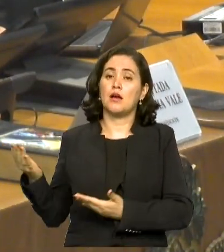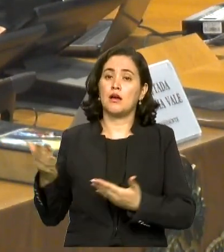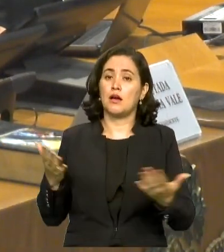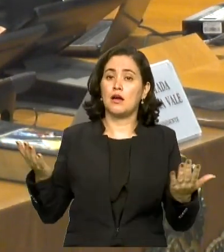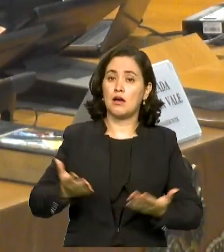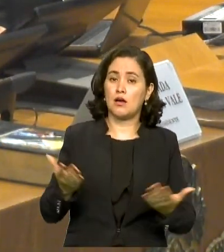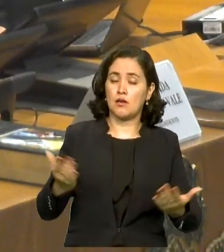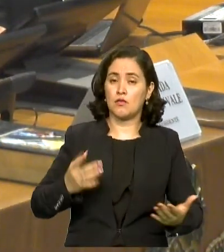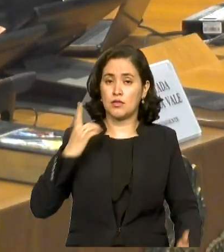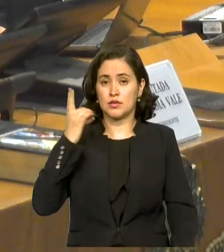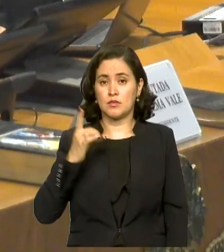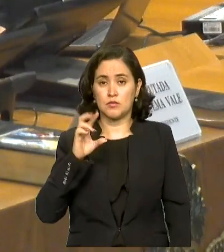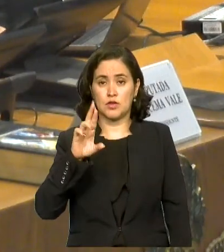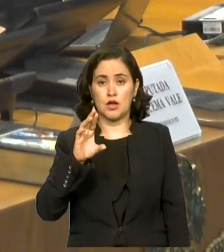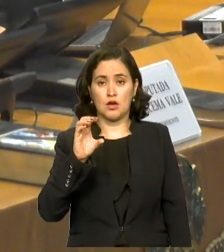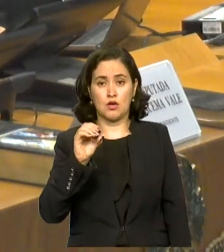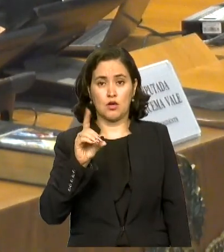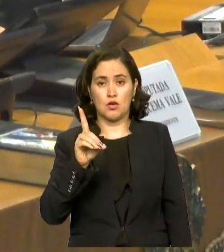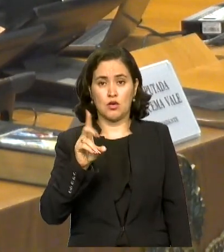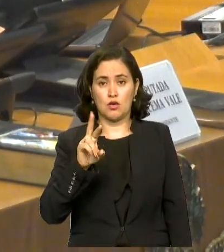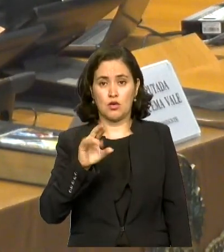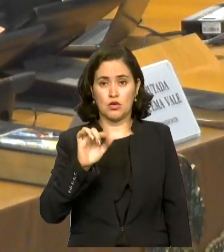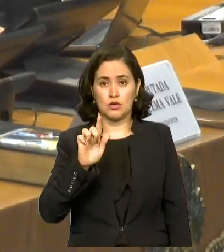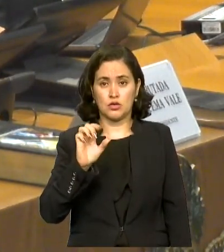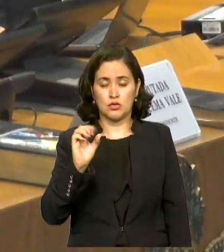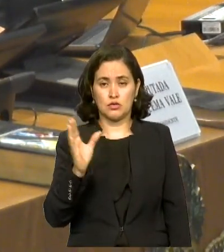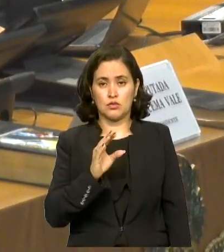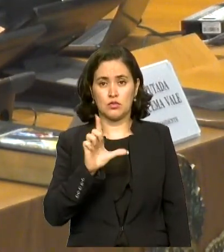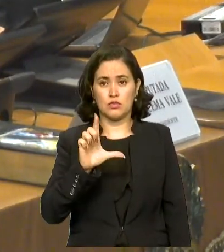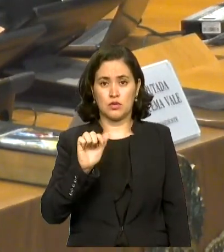Rodrigo Lago, por 5 minutos, sem direito à parte.